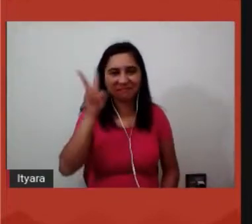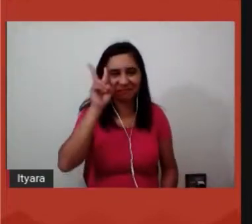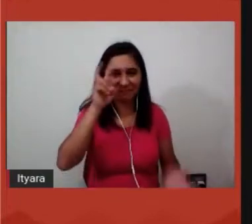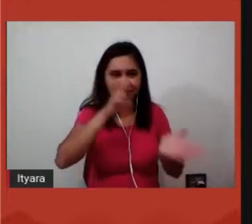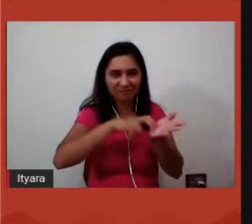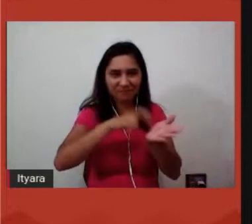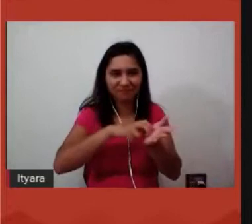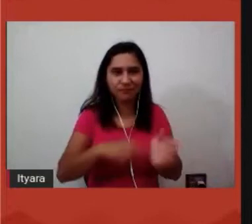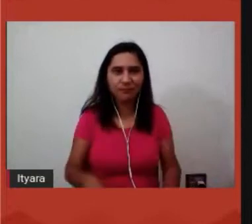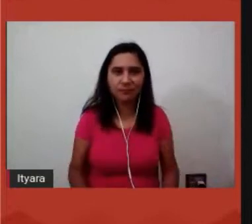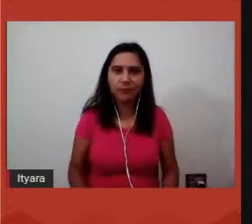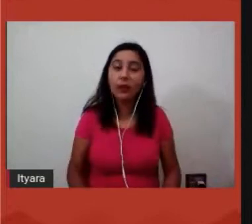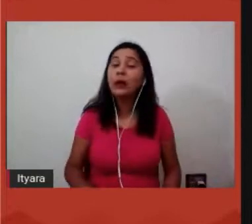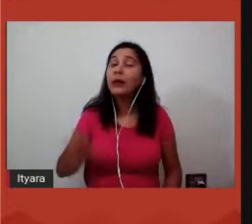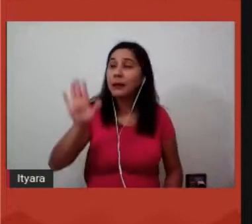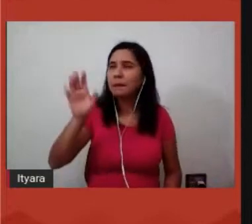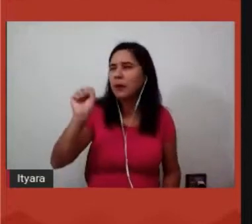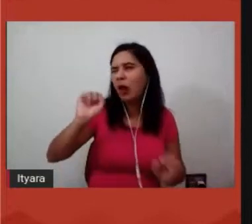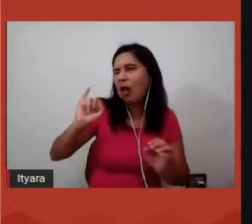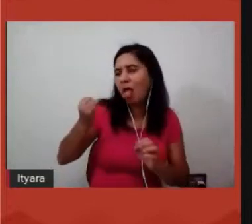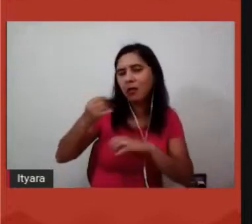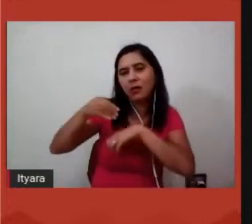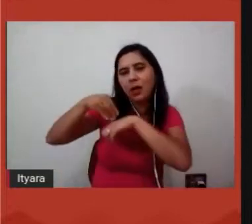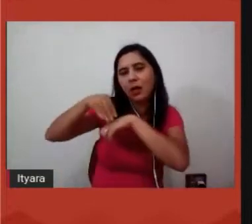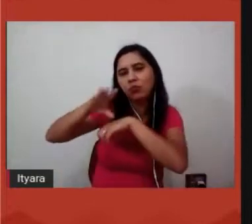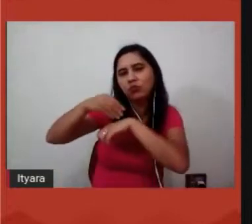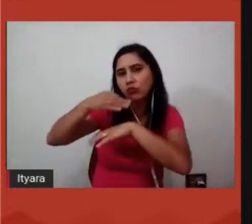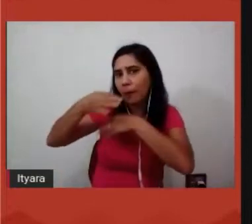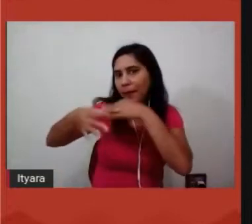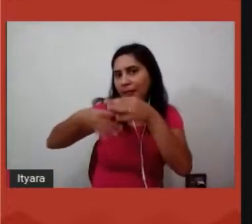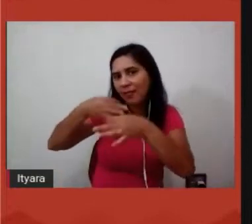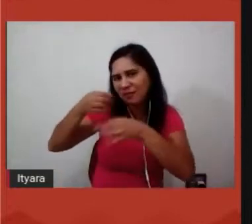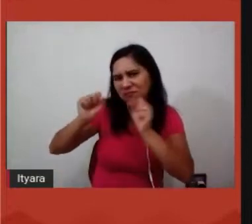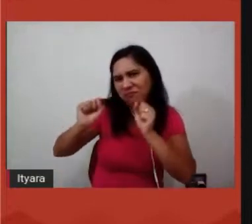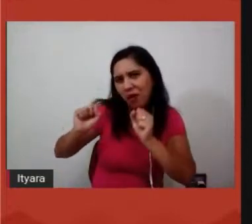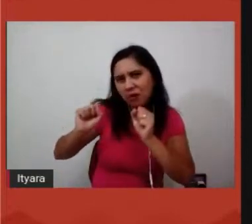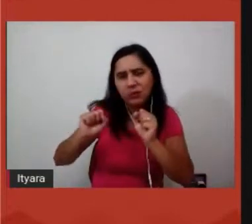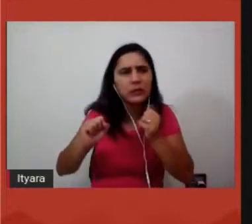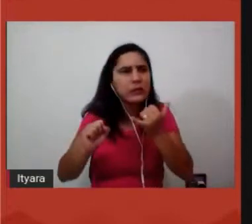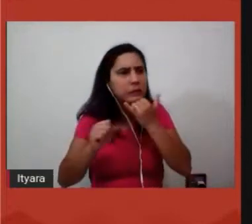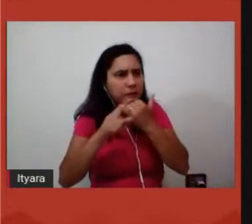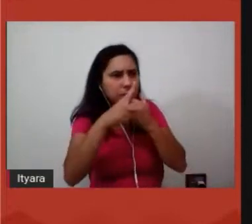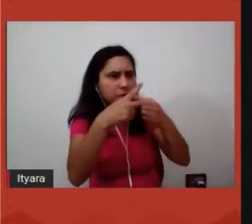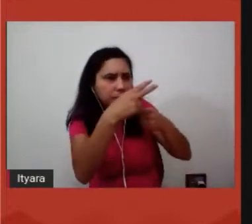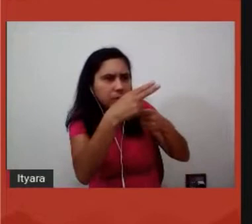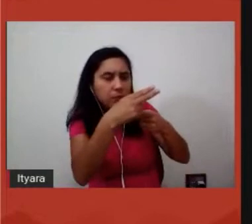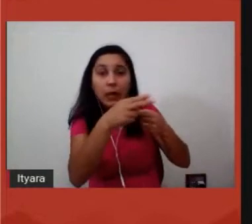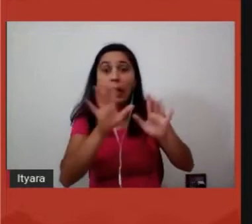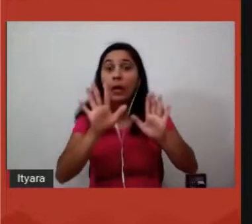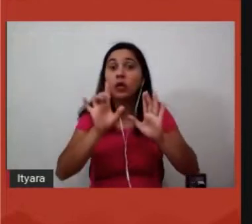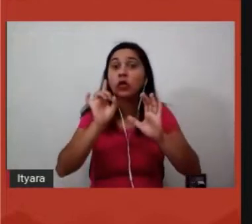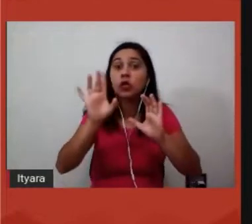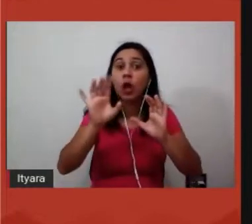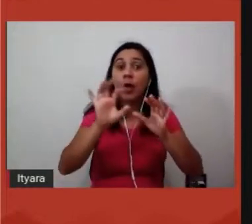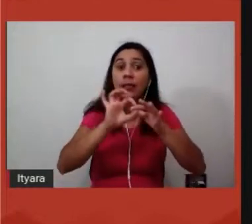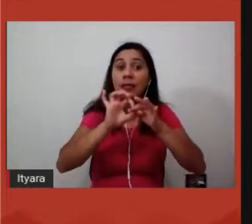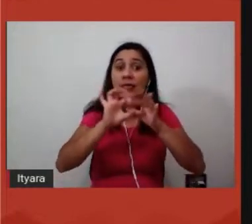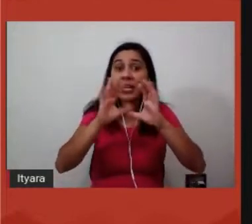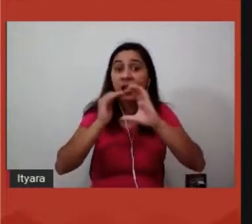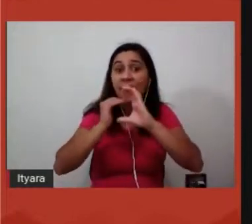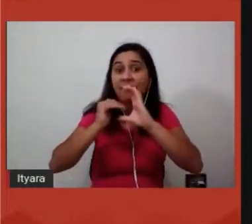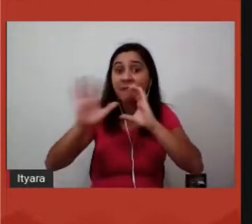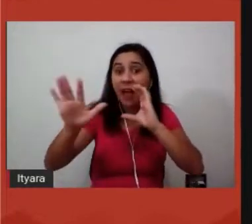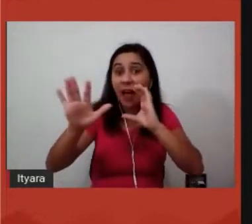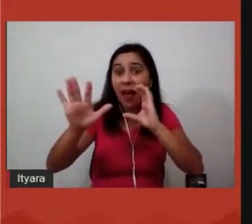Pessoal, fazer alguns comentários, aproveitando. Desculpa, Humberto, você ia falar? Não, é só para deixar enviar o questionário primeiro, porque senão